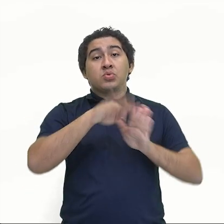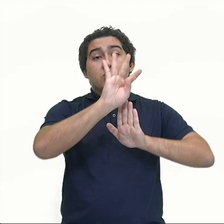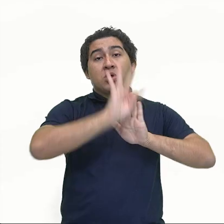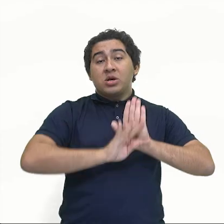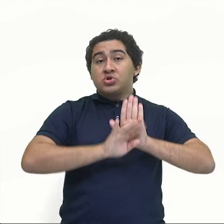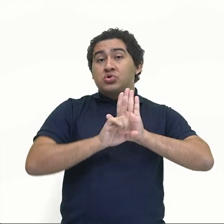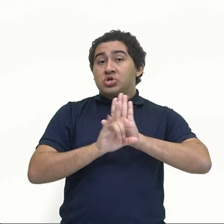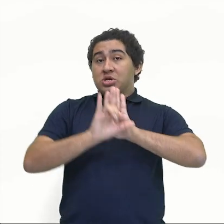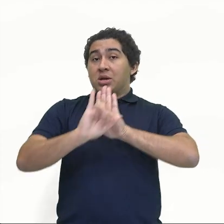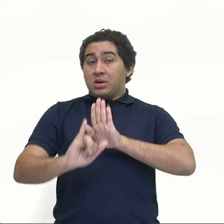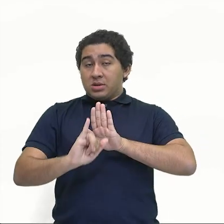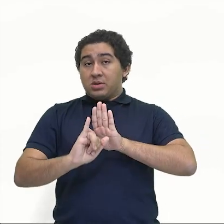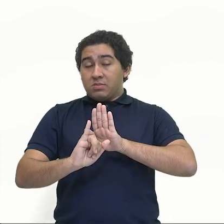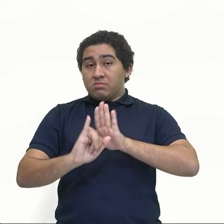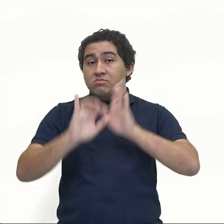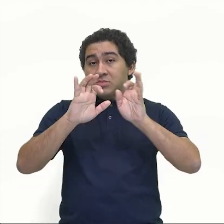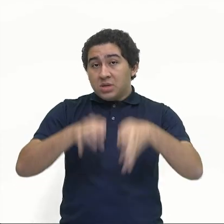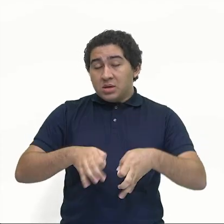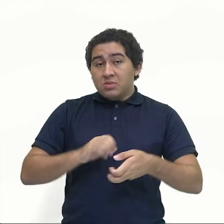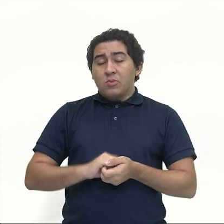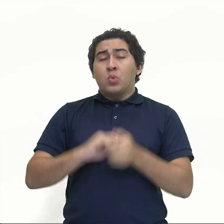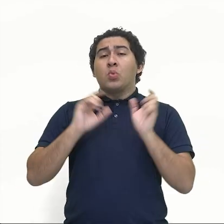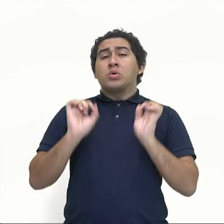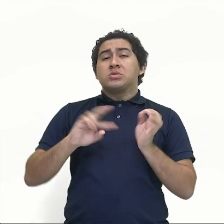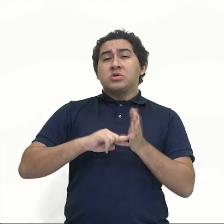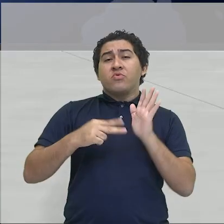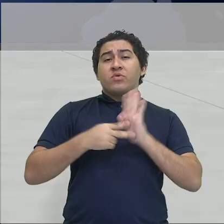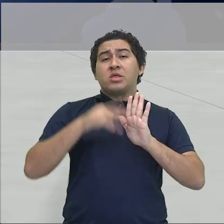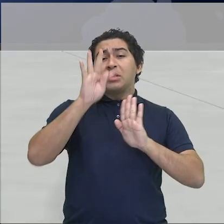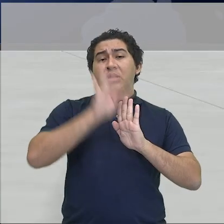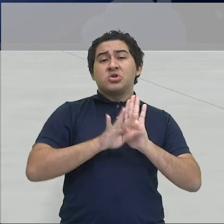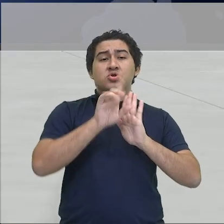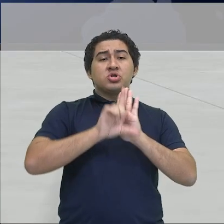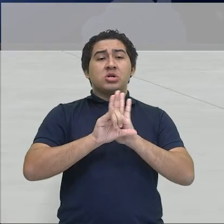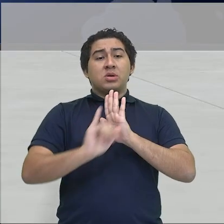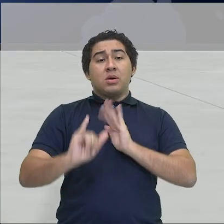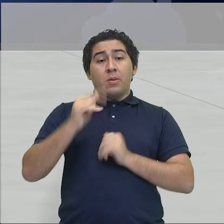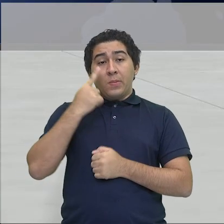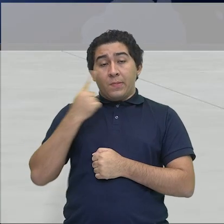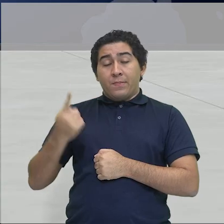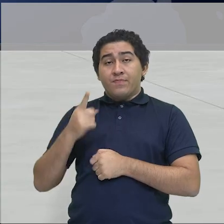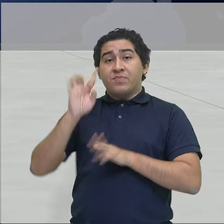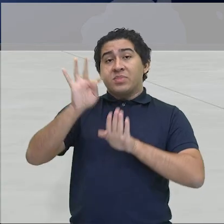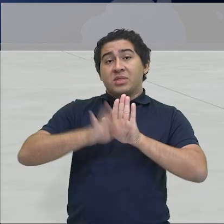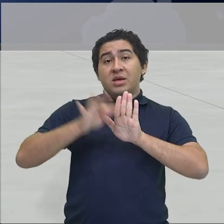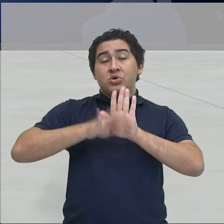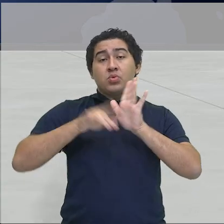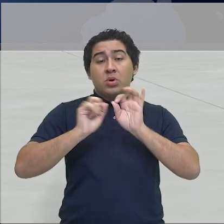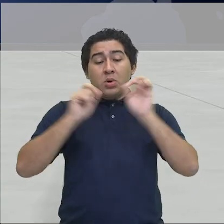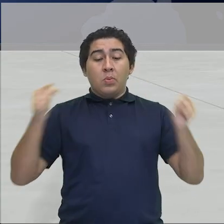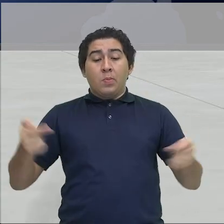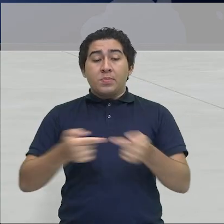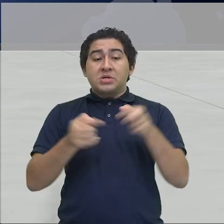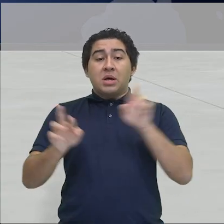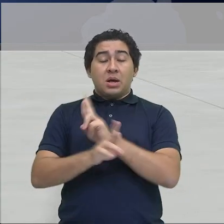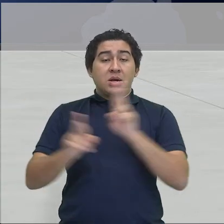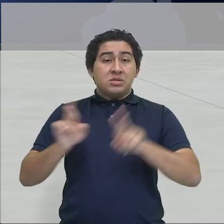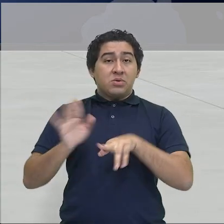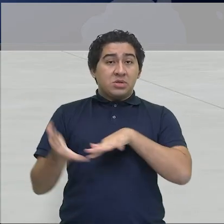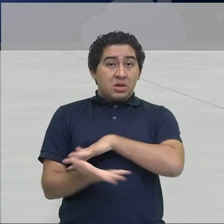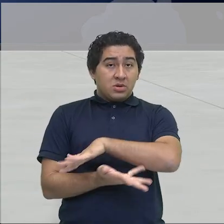textos legais, ok? O que são textos legais? Olhem só, textos legais, eles regem as